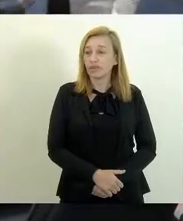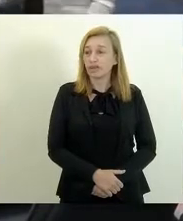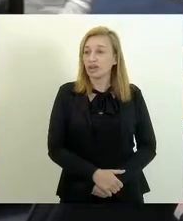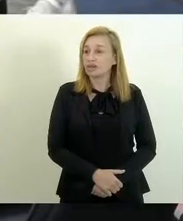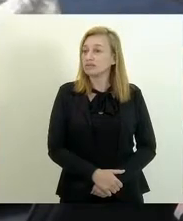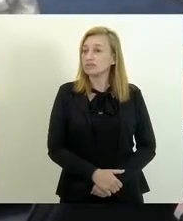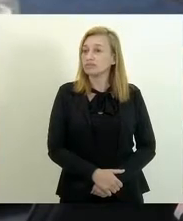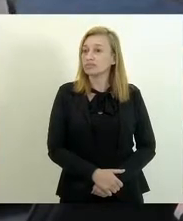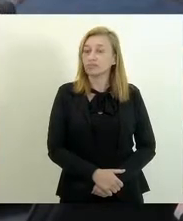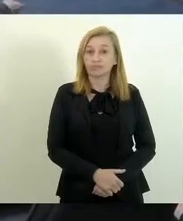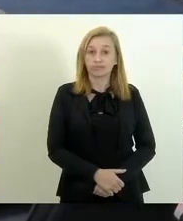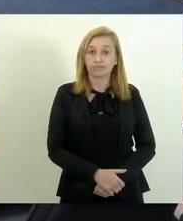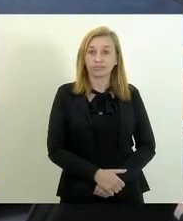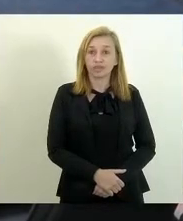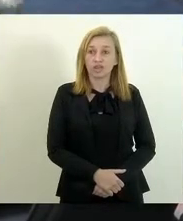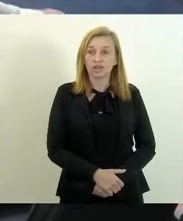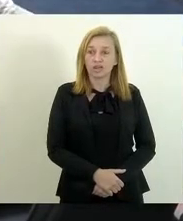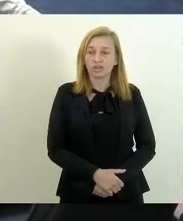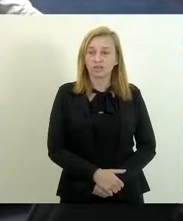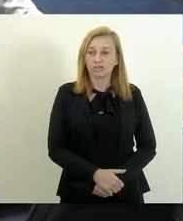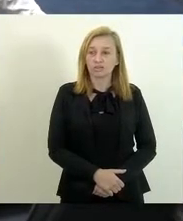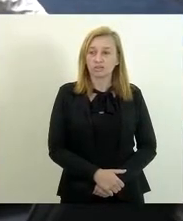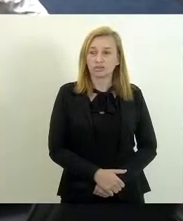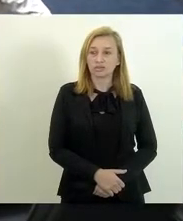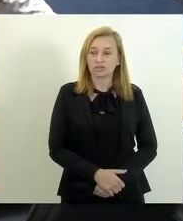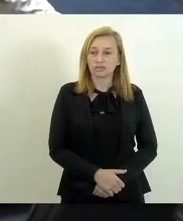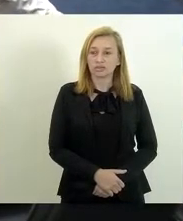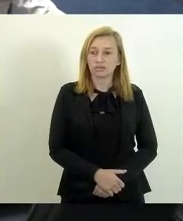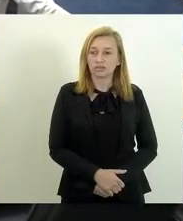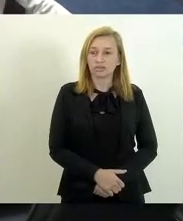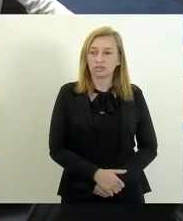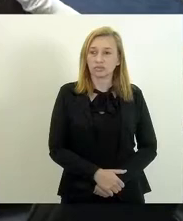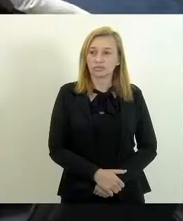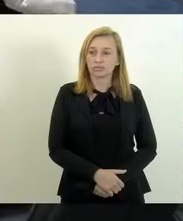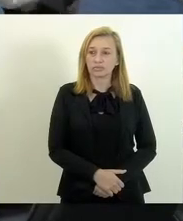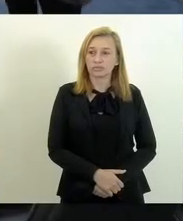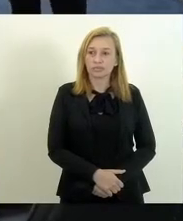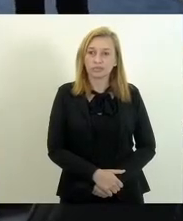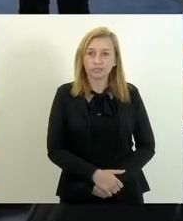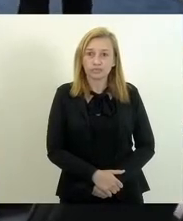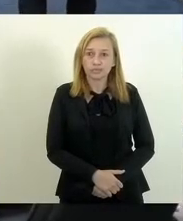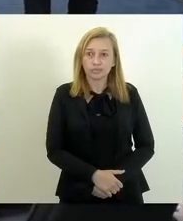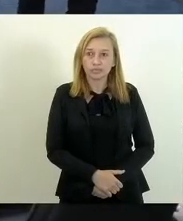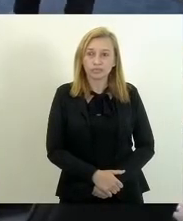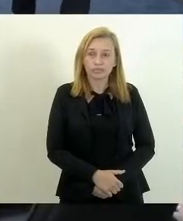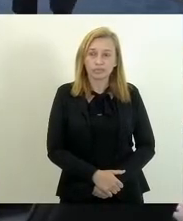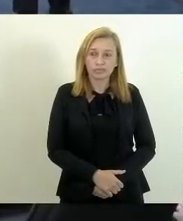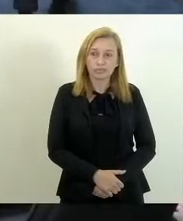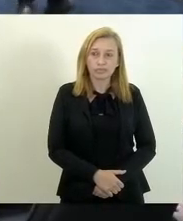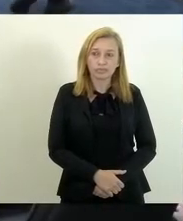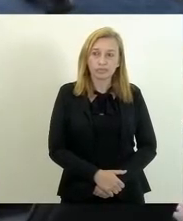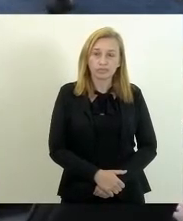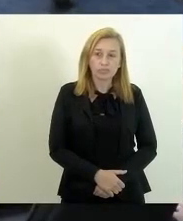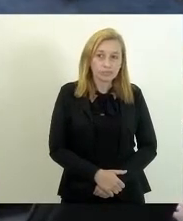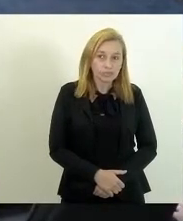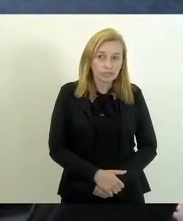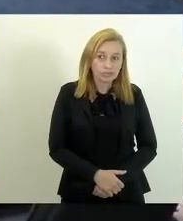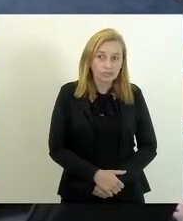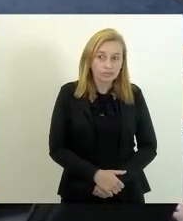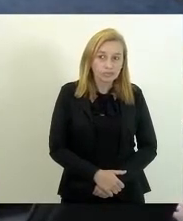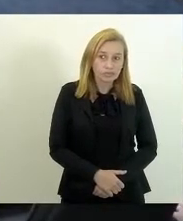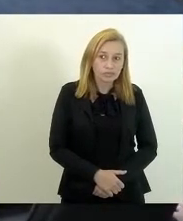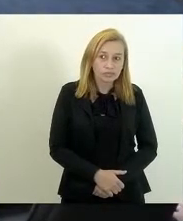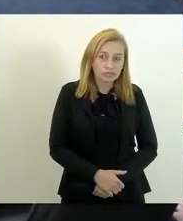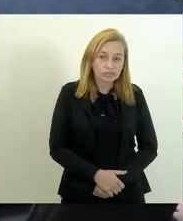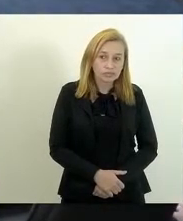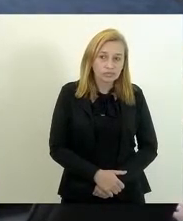Está tudo certo. Vamos lá. Vou fazer o discurso, não sei se for ruim, se me, pode me